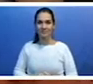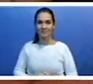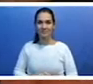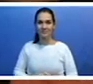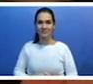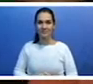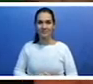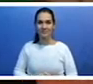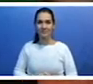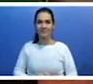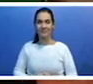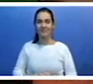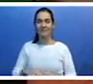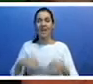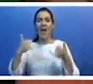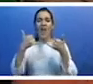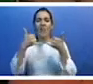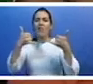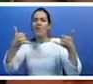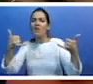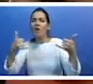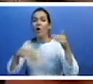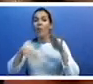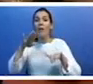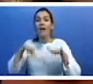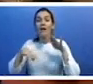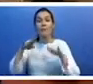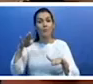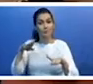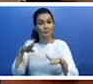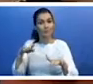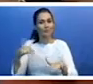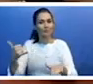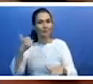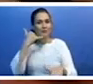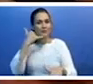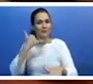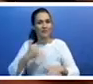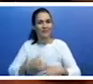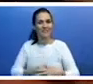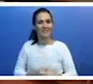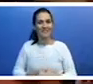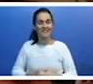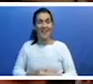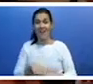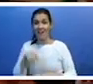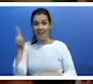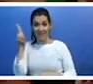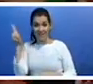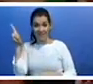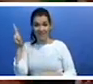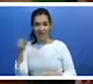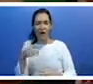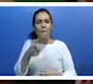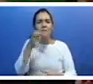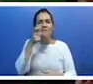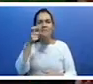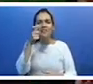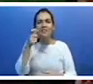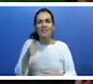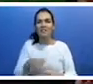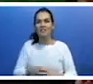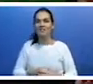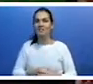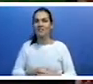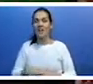Olha, a linha do tempo do telefone, crianças. Olha que legal. Aqui vocês podem observar, ó, vem